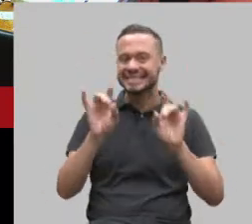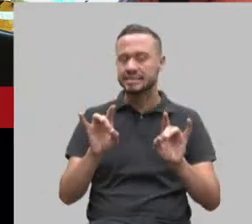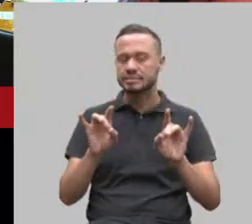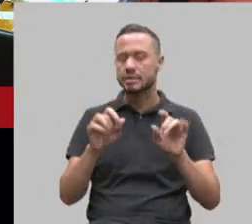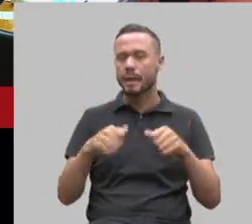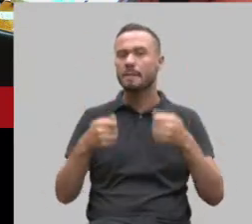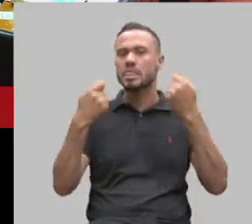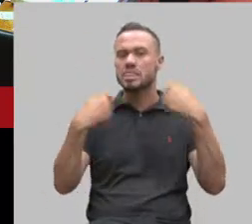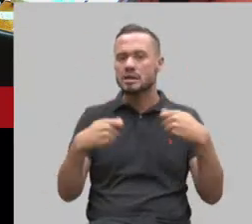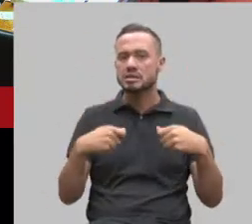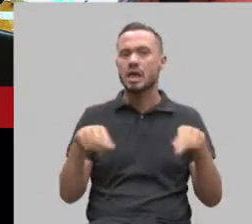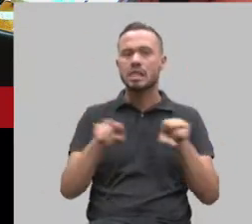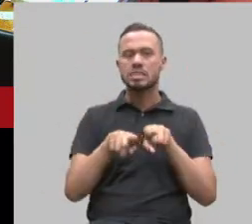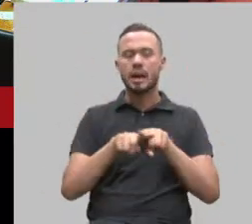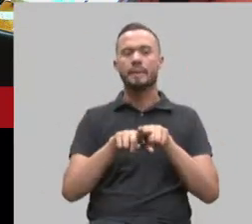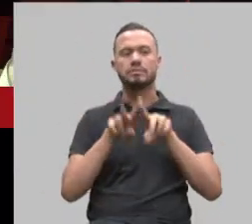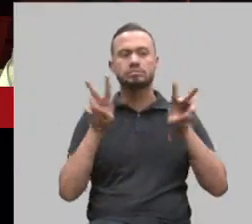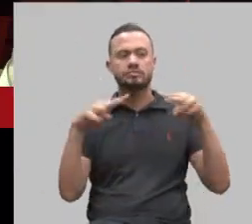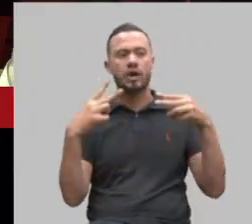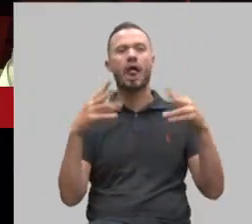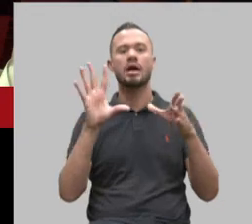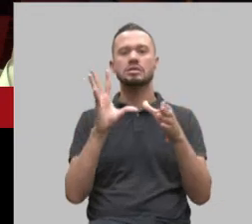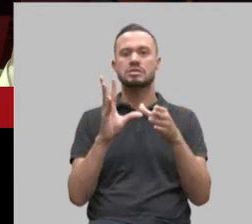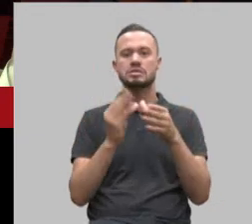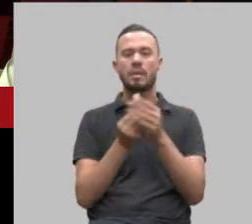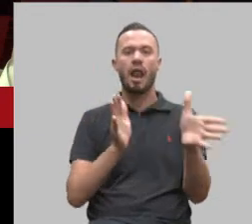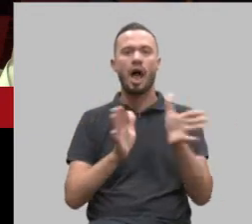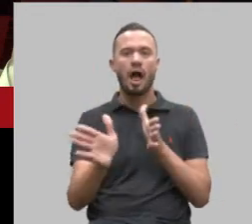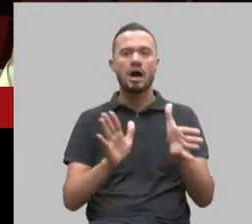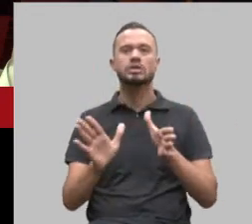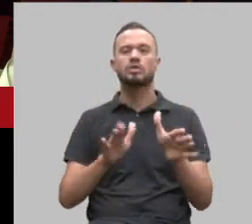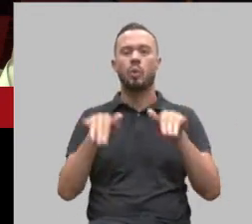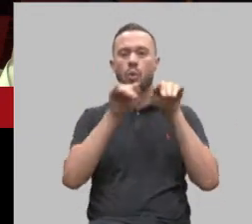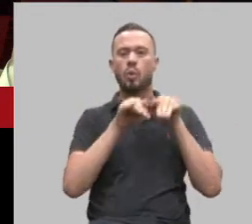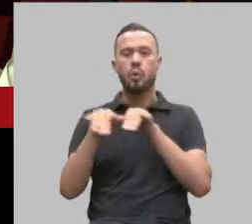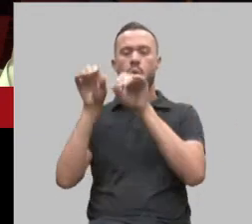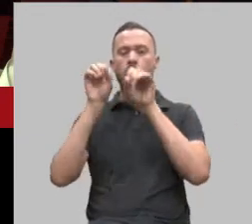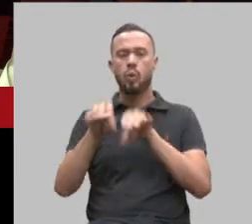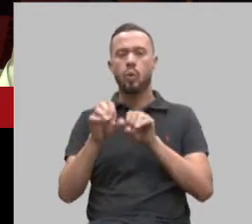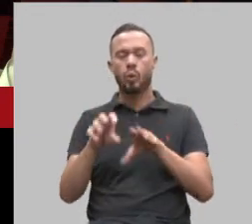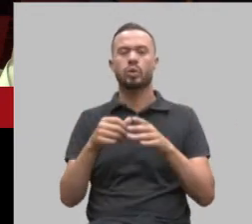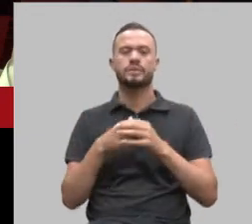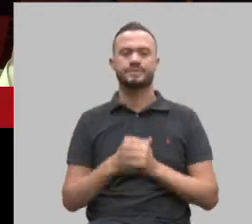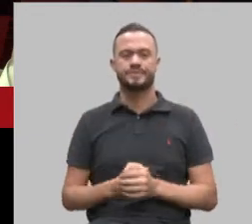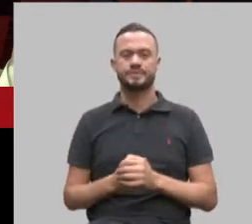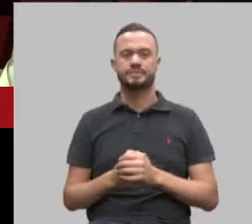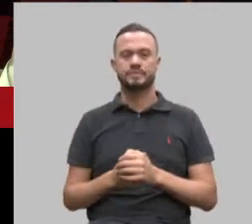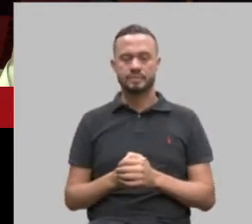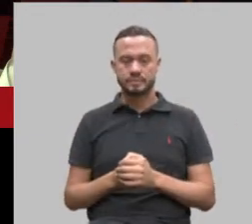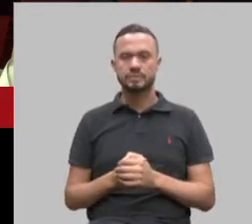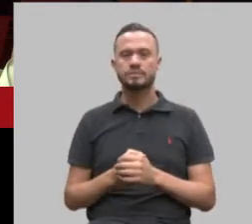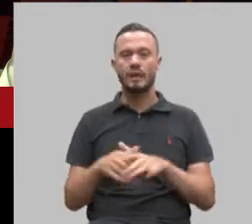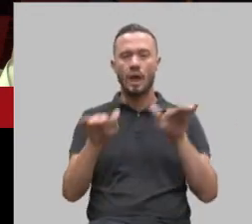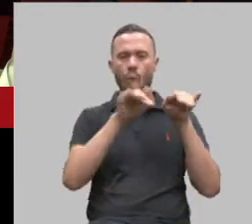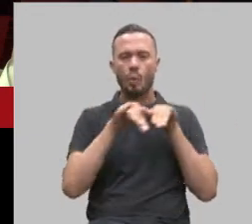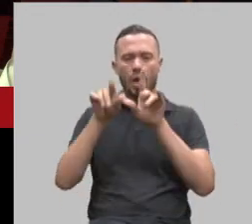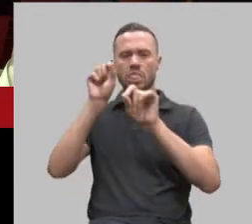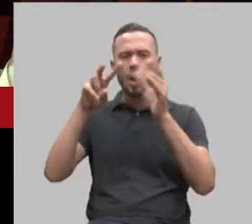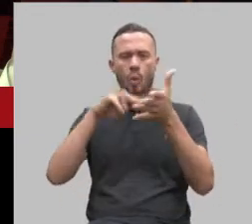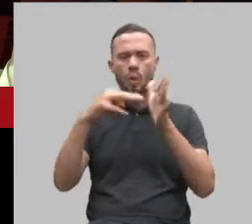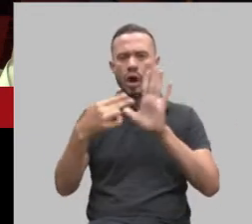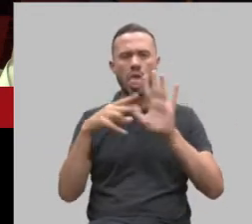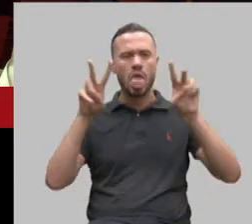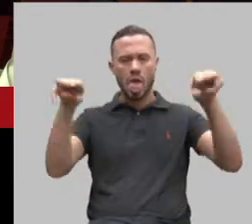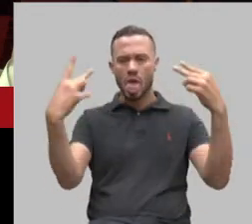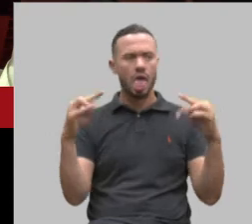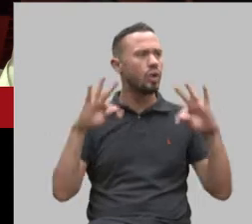acessibilidade e inclusão para a promoção da Equidade Educacional Afinal Equidade é enxergar que não somos todos iguais